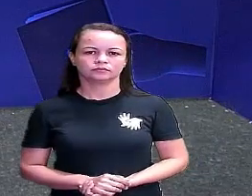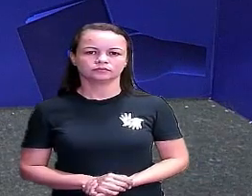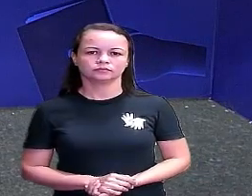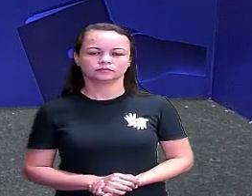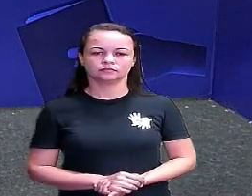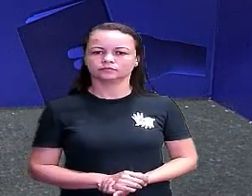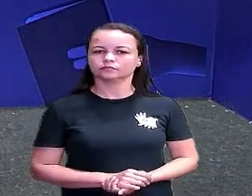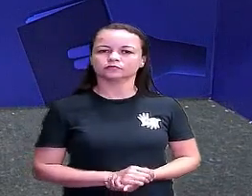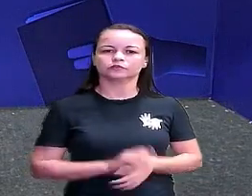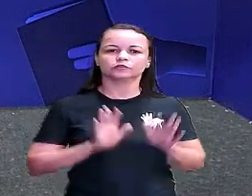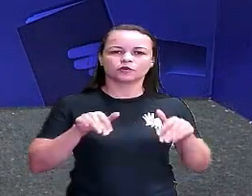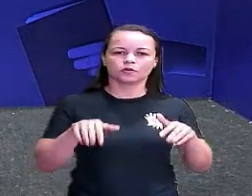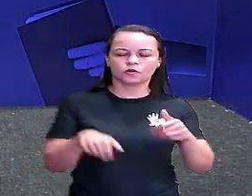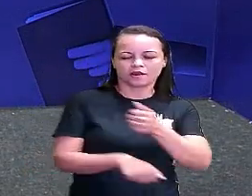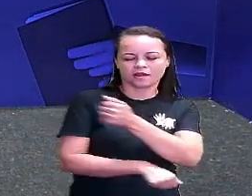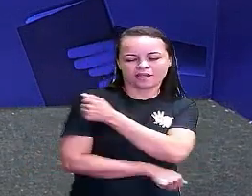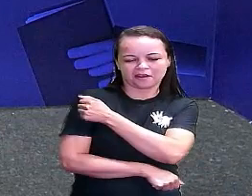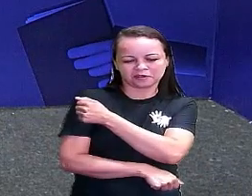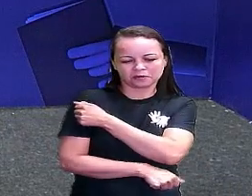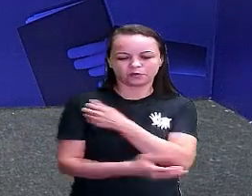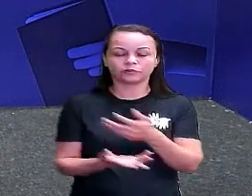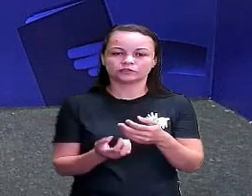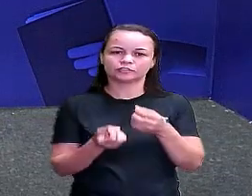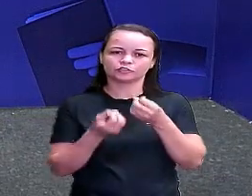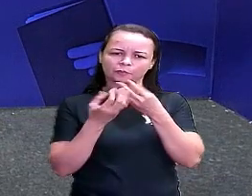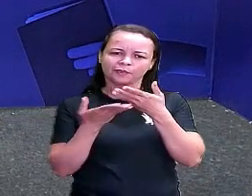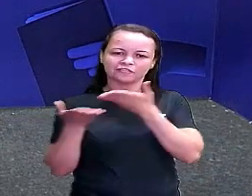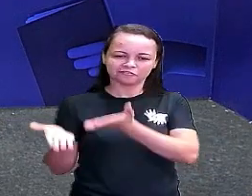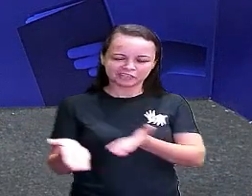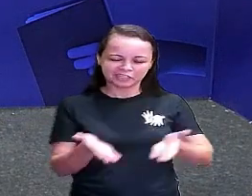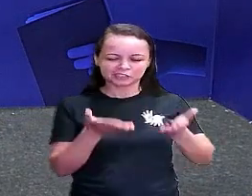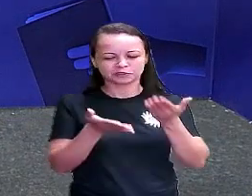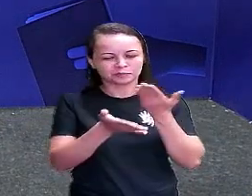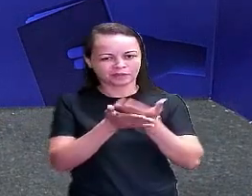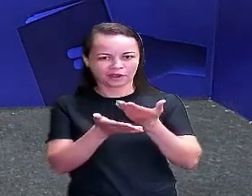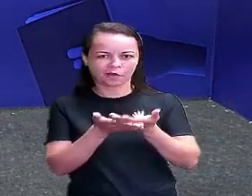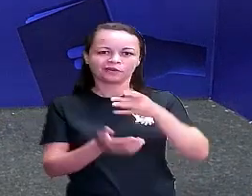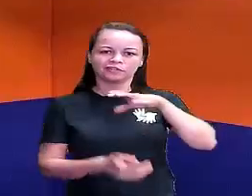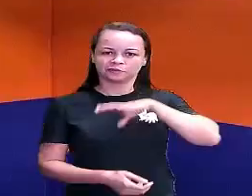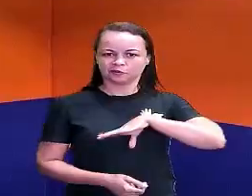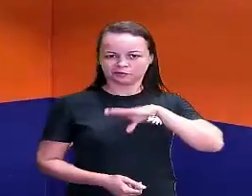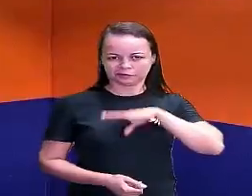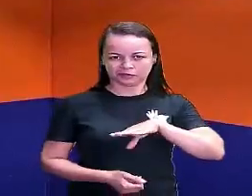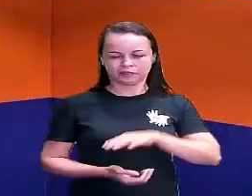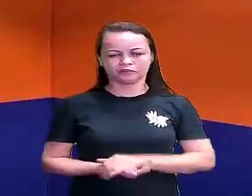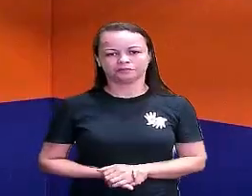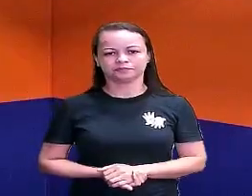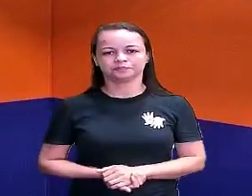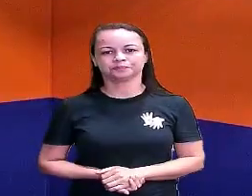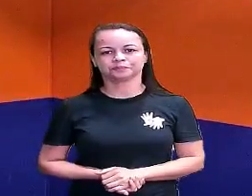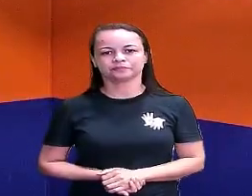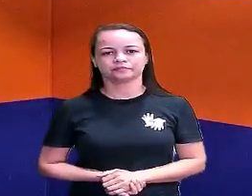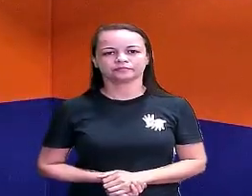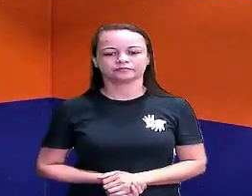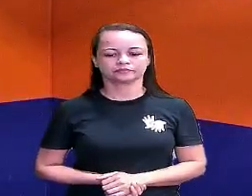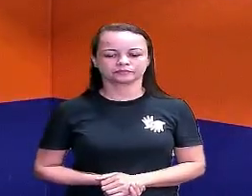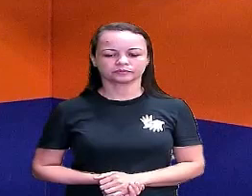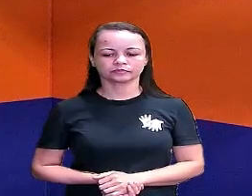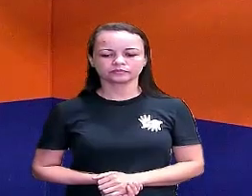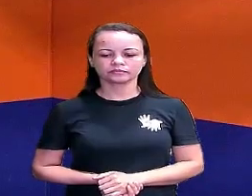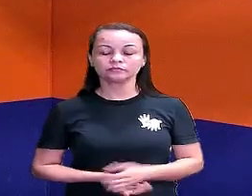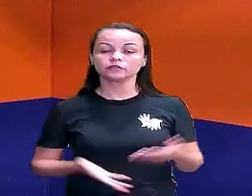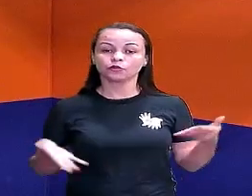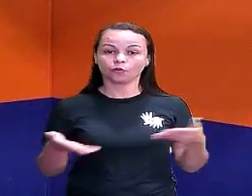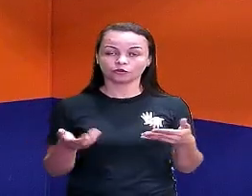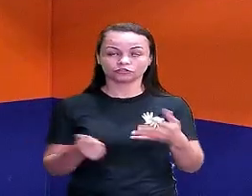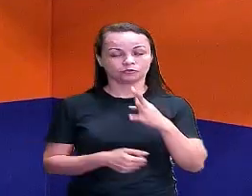Olá, meus queridos alunos, sejam bem-vindos para mais uma aula de língua portuguesa. Hoje